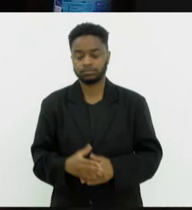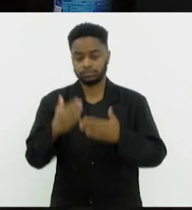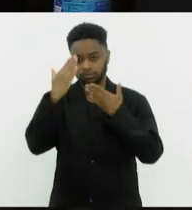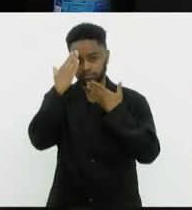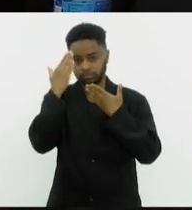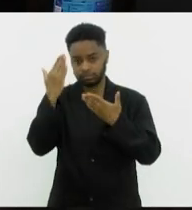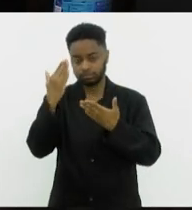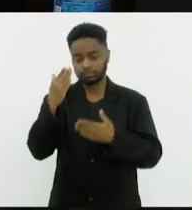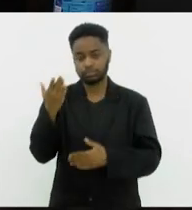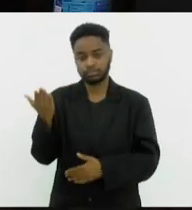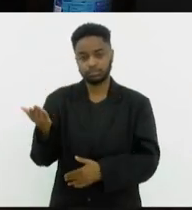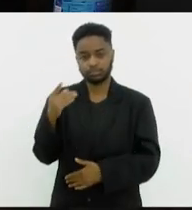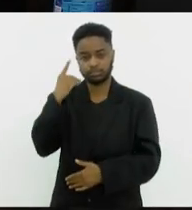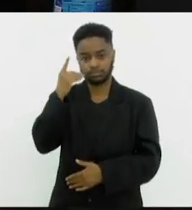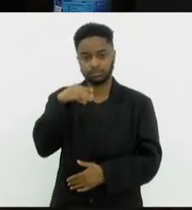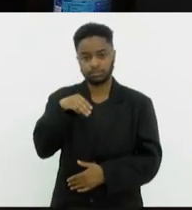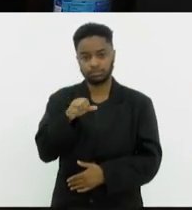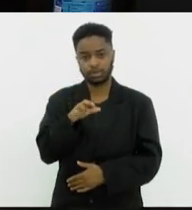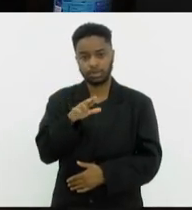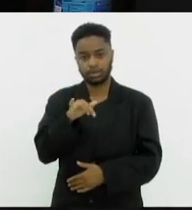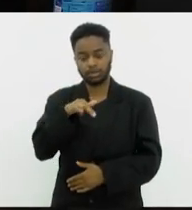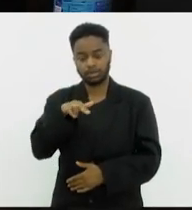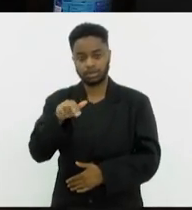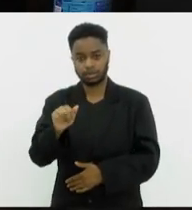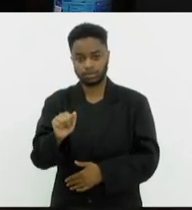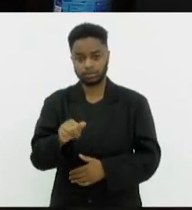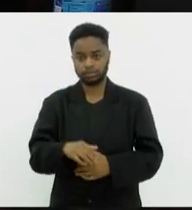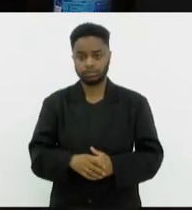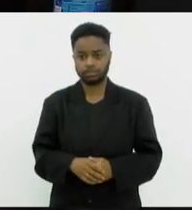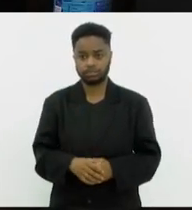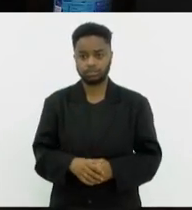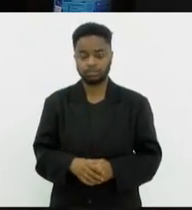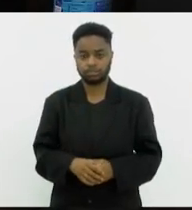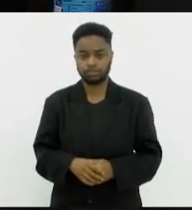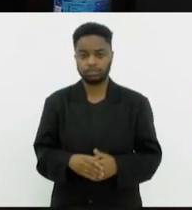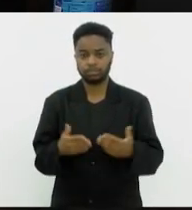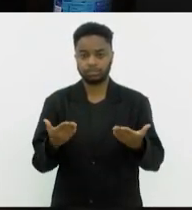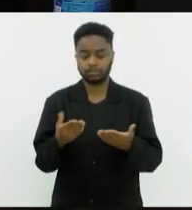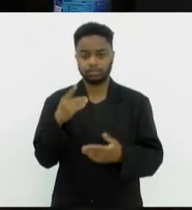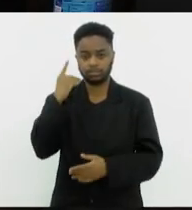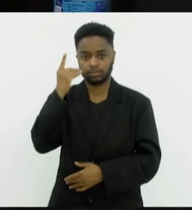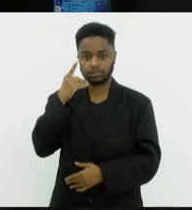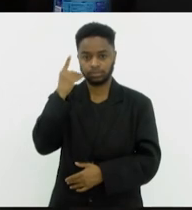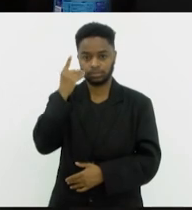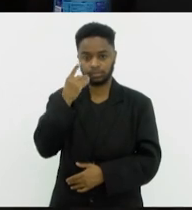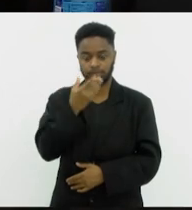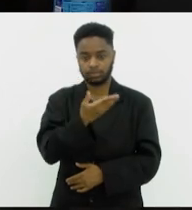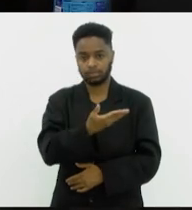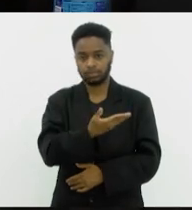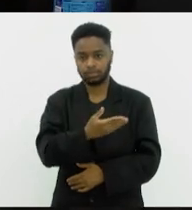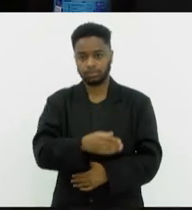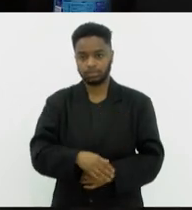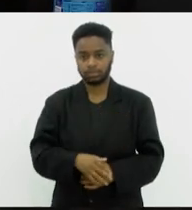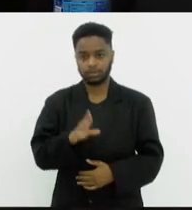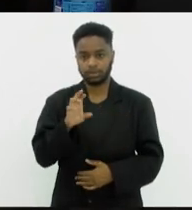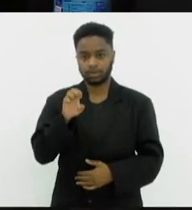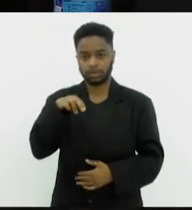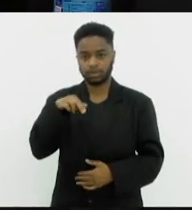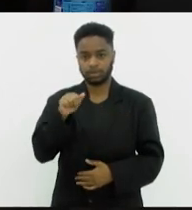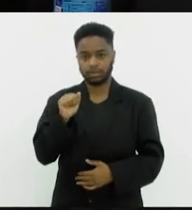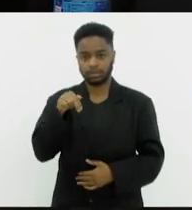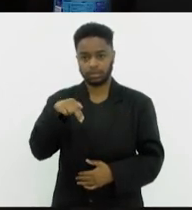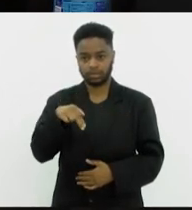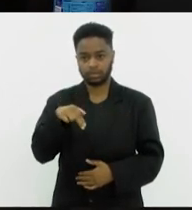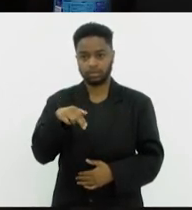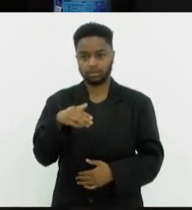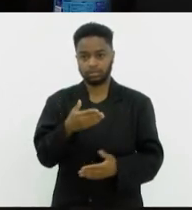obrigado, nossa nobre deputada Marina, do MST. Nosso nobre deputado aqui, Renan Jordi,